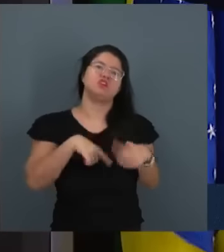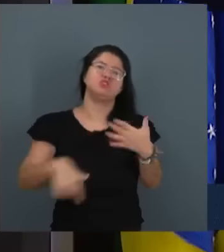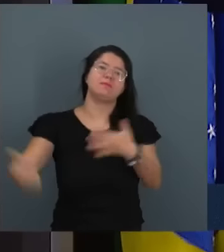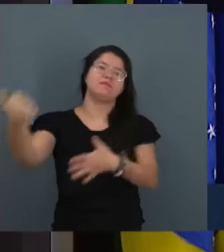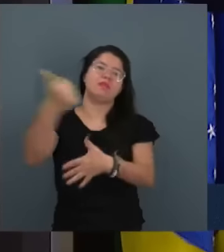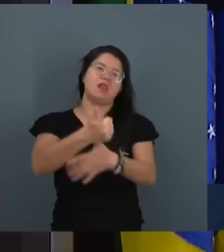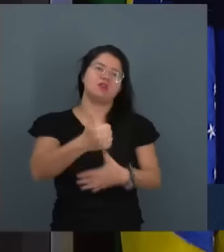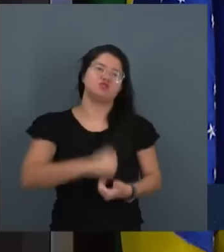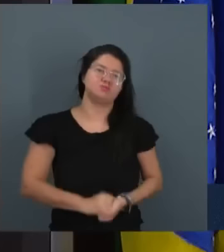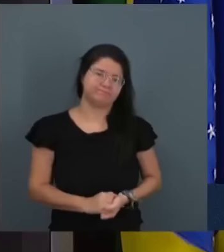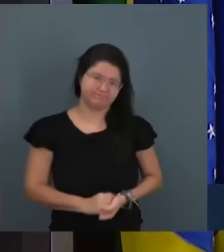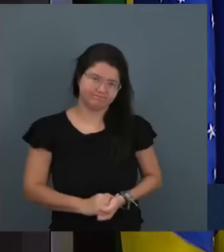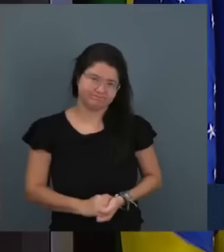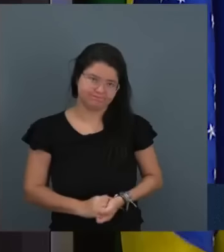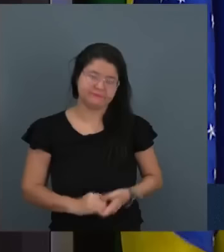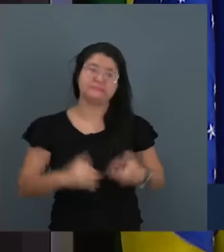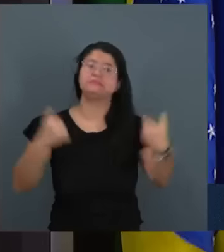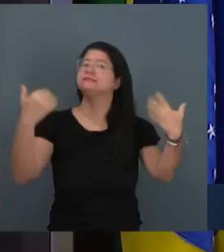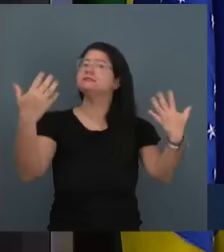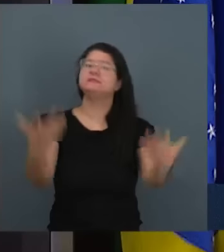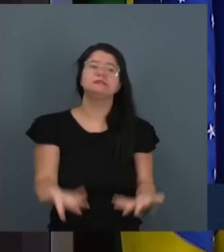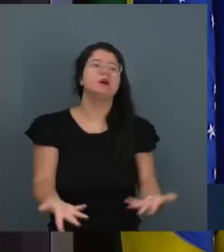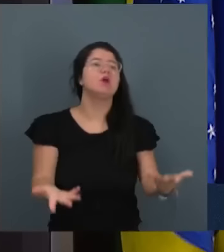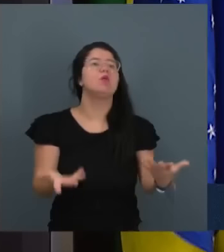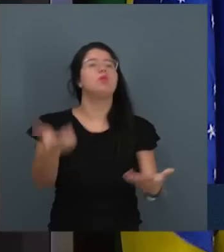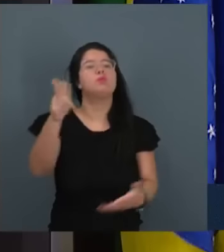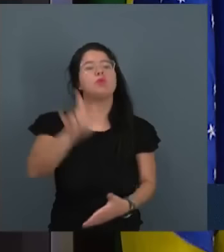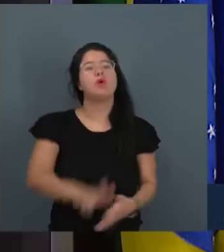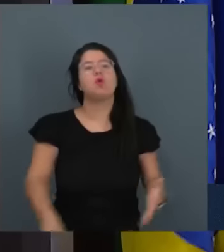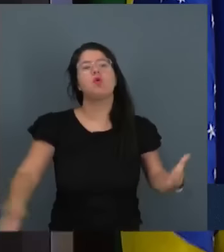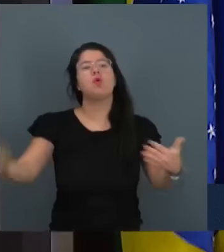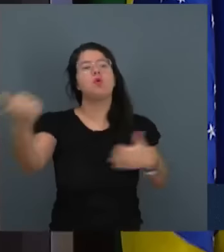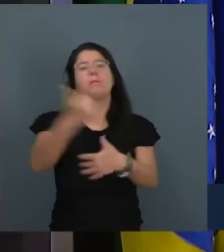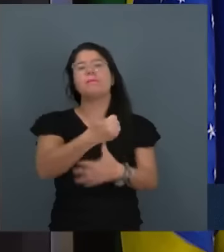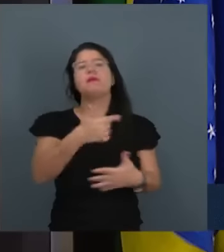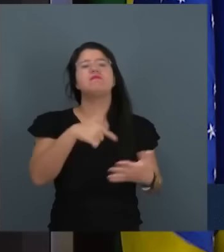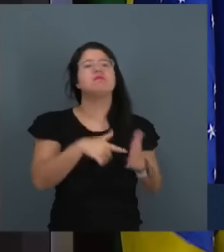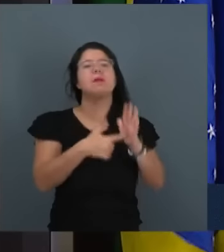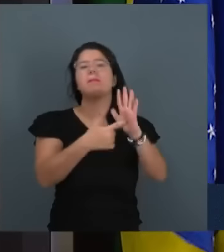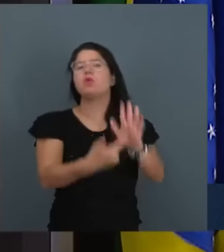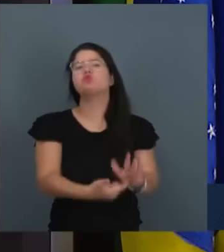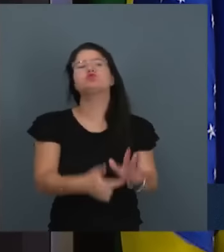privilegiado. A partir daí, mais uma vez, o foro demonstrou ser